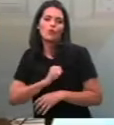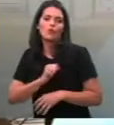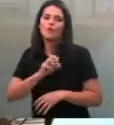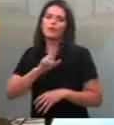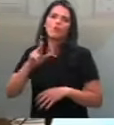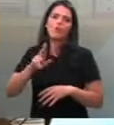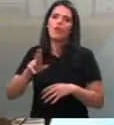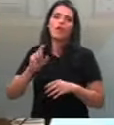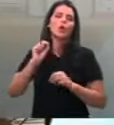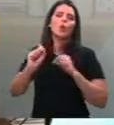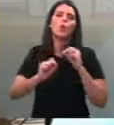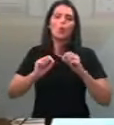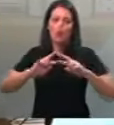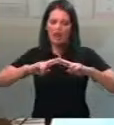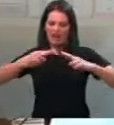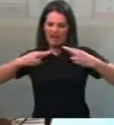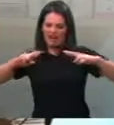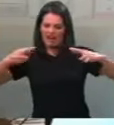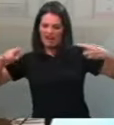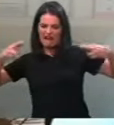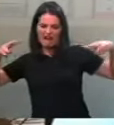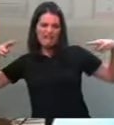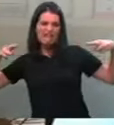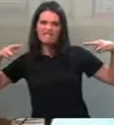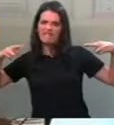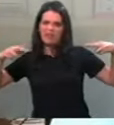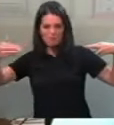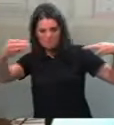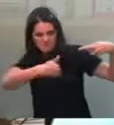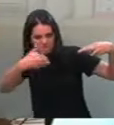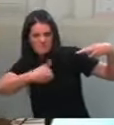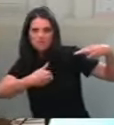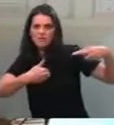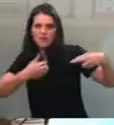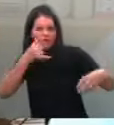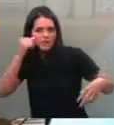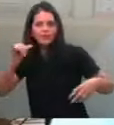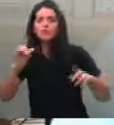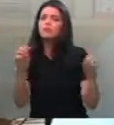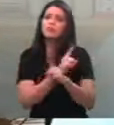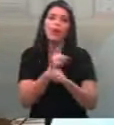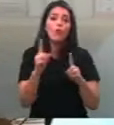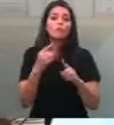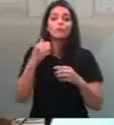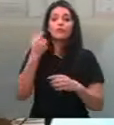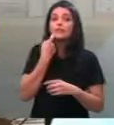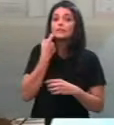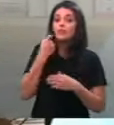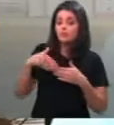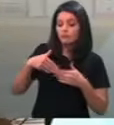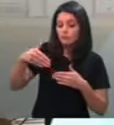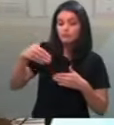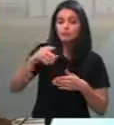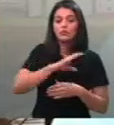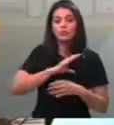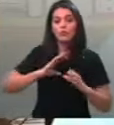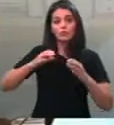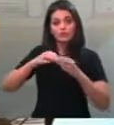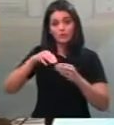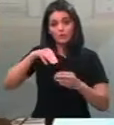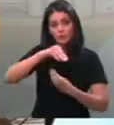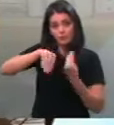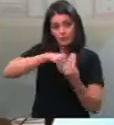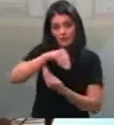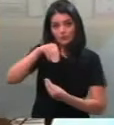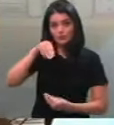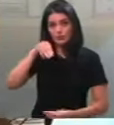farpado. Na sexta-feira agora, aí no Senado, aqui no Senado, a Comissão Mista sobre Migrações